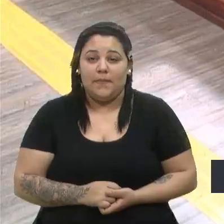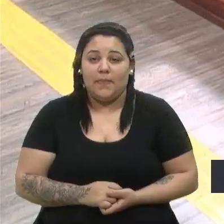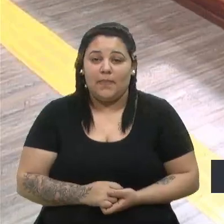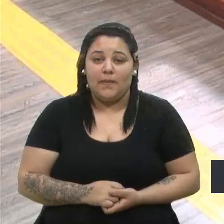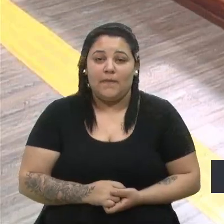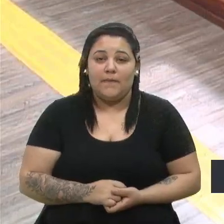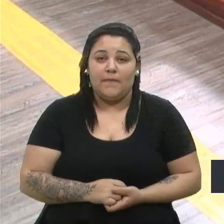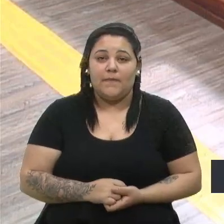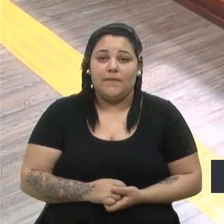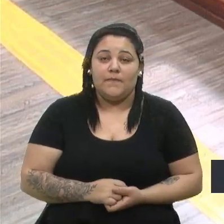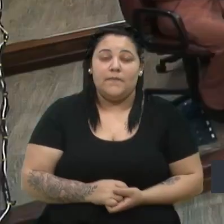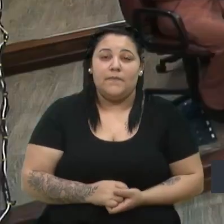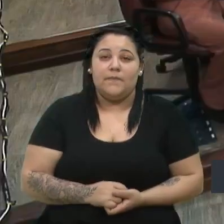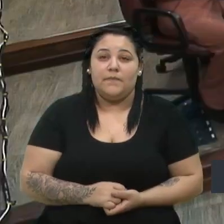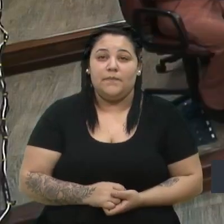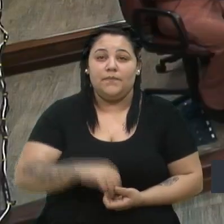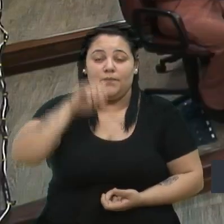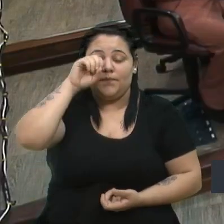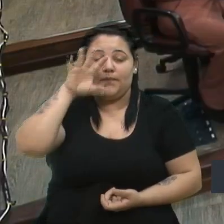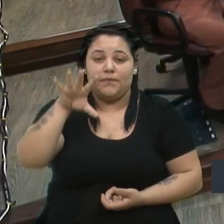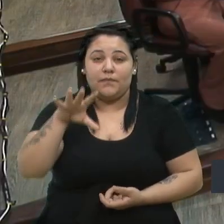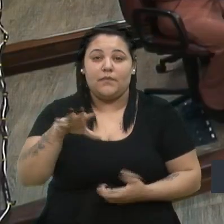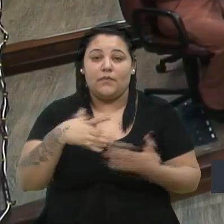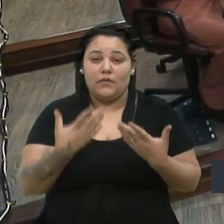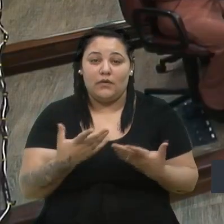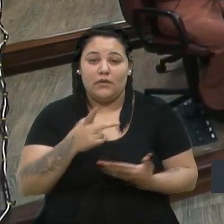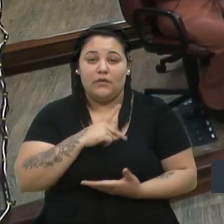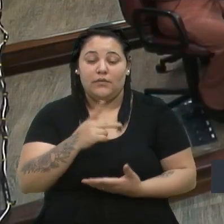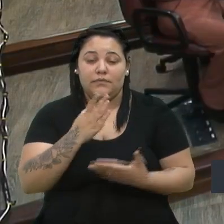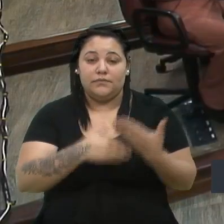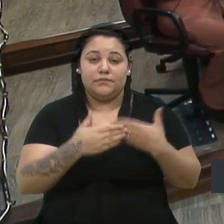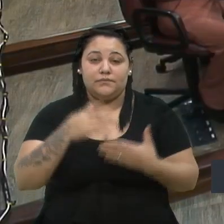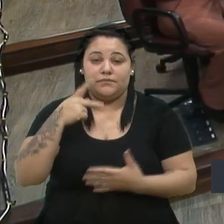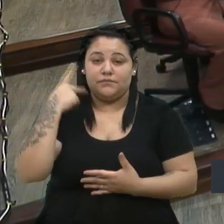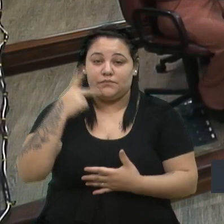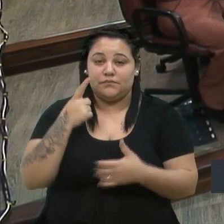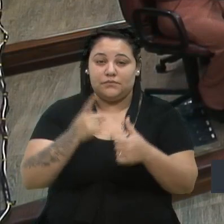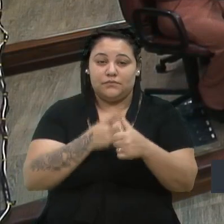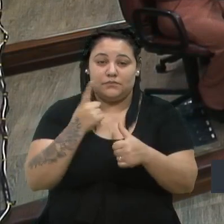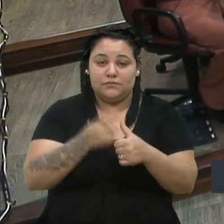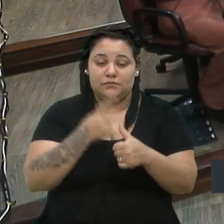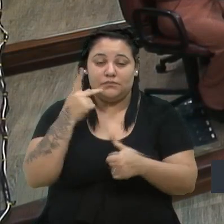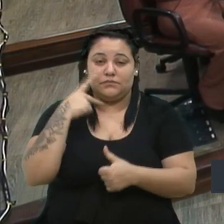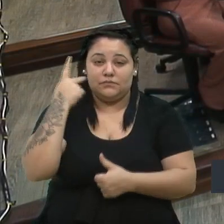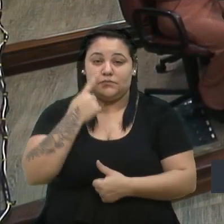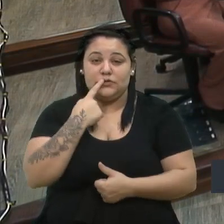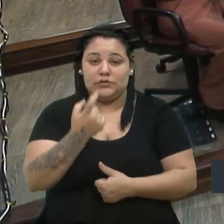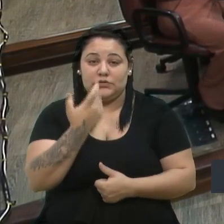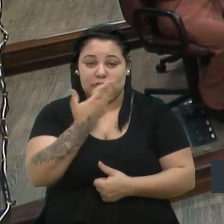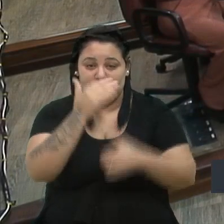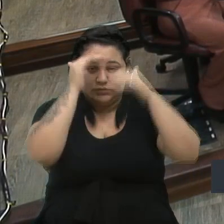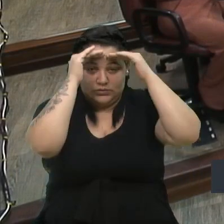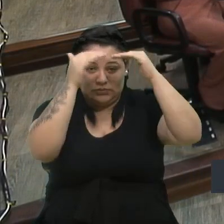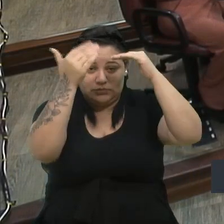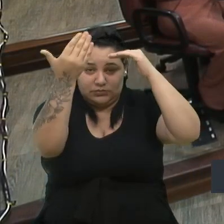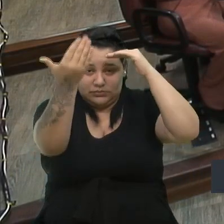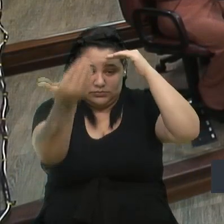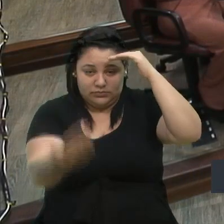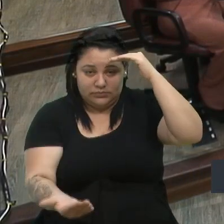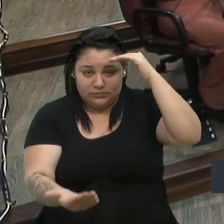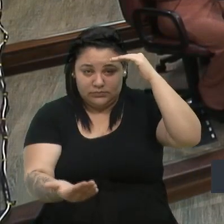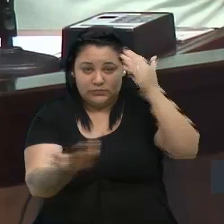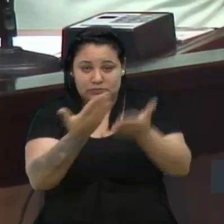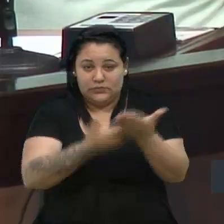Fiuza. Pois não, senhor presidente, senhoras e senhores vereadores. Primeiramente, vereadora Rose, em respeito à vossa pessoa e também a